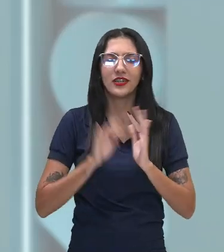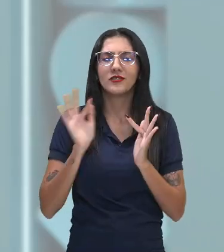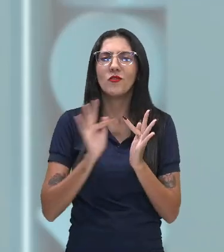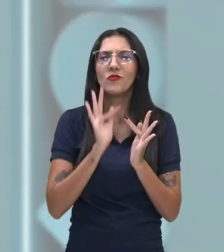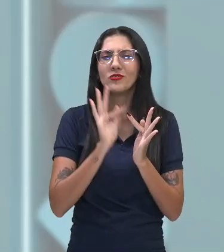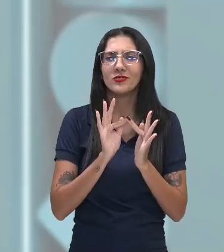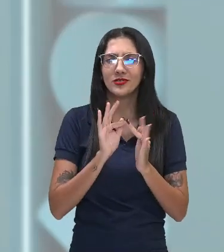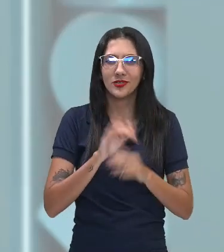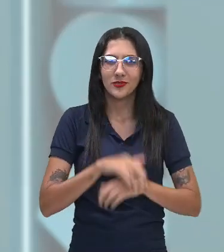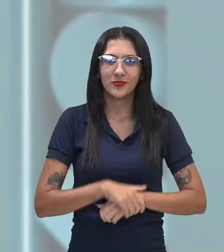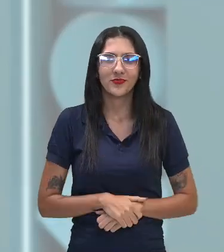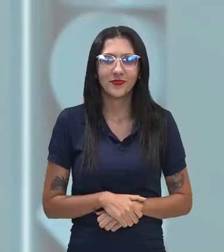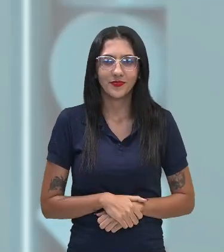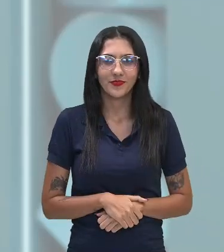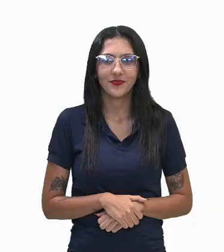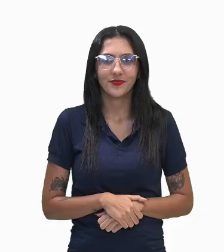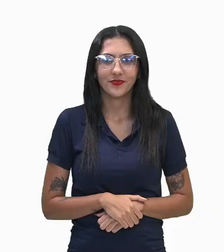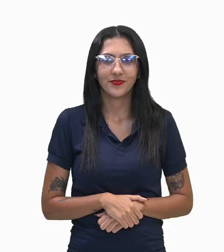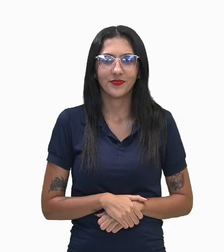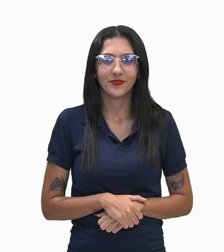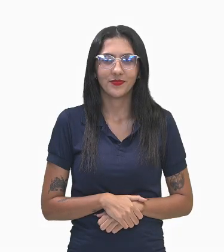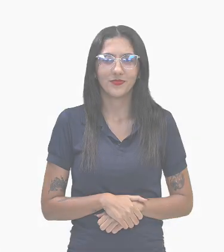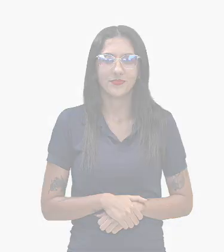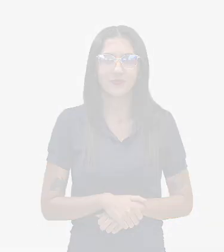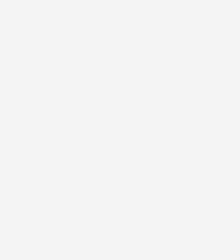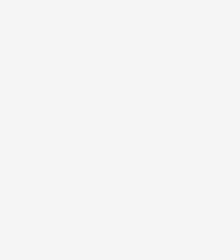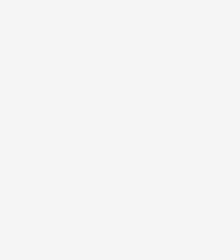do texto. Vamos ver a comparação.